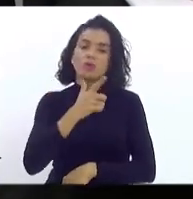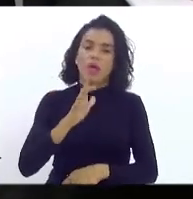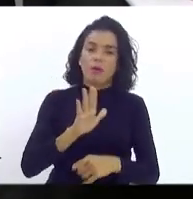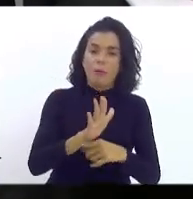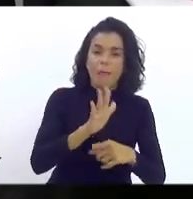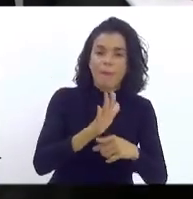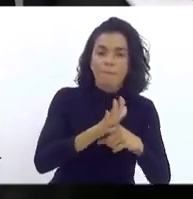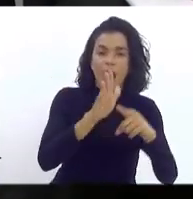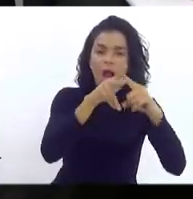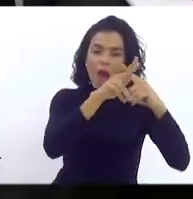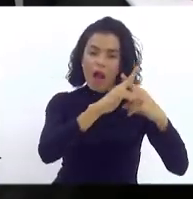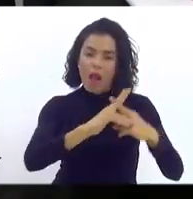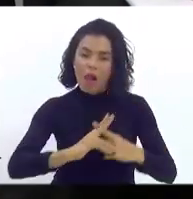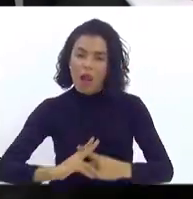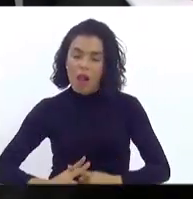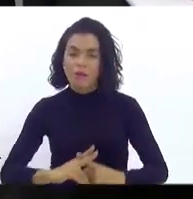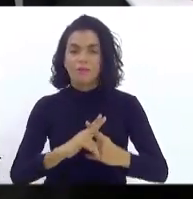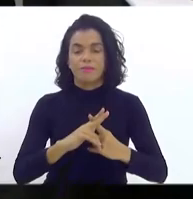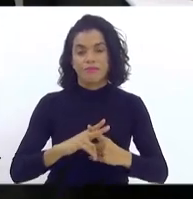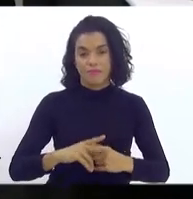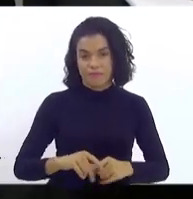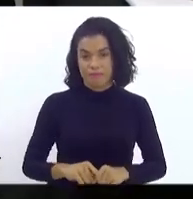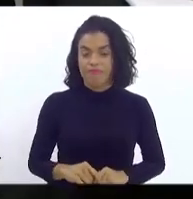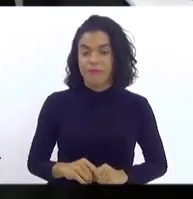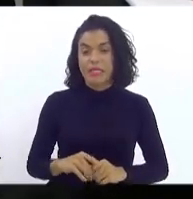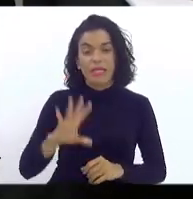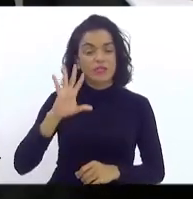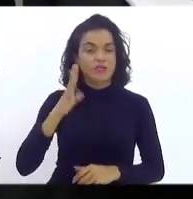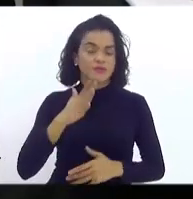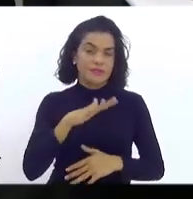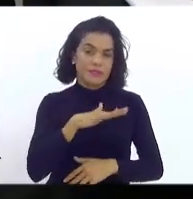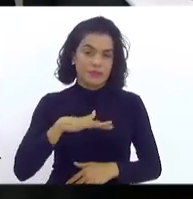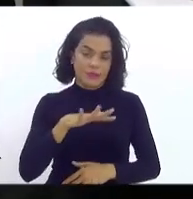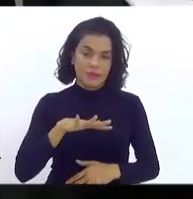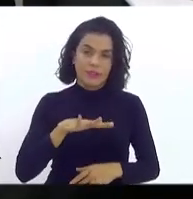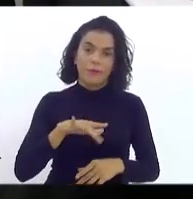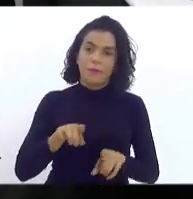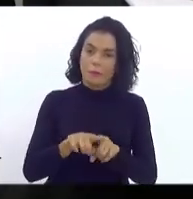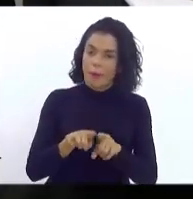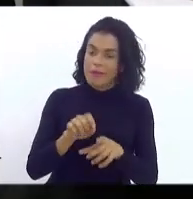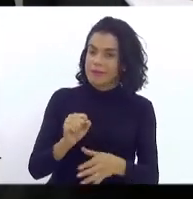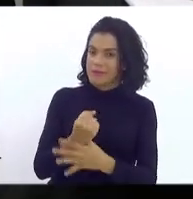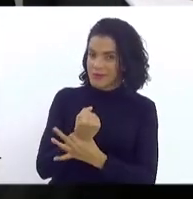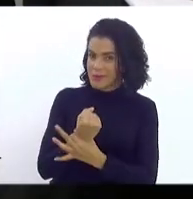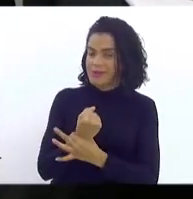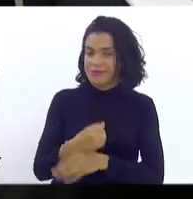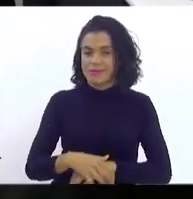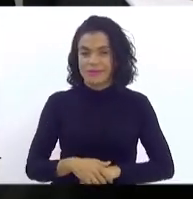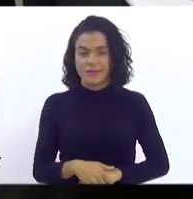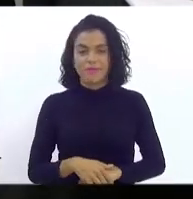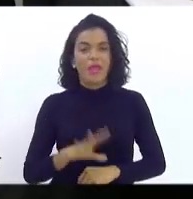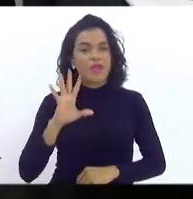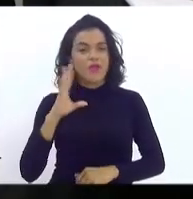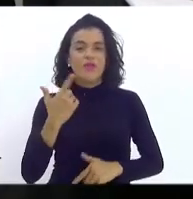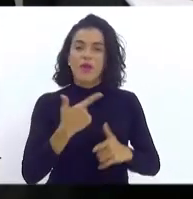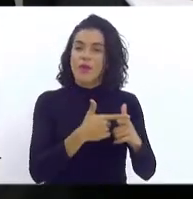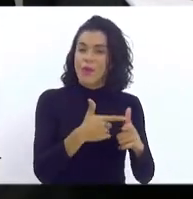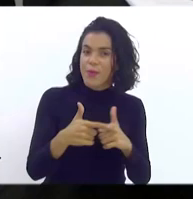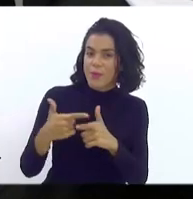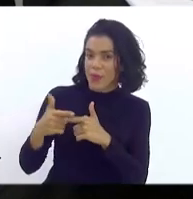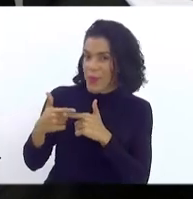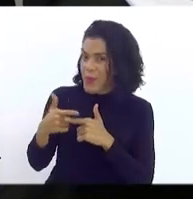esse atendimento e deixar a situação totalmente segura e resolver qualquer problema